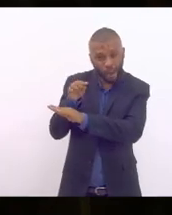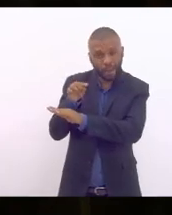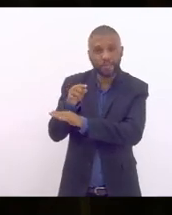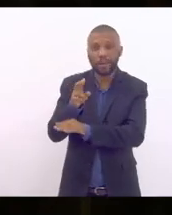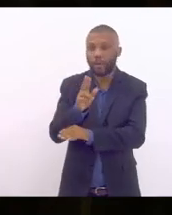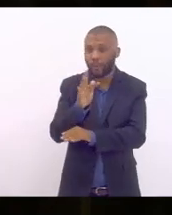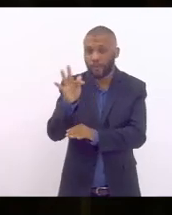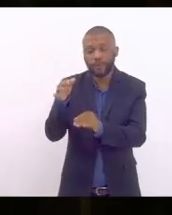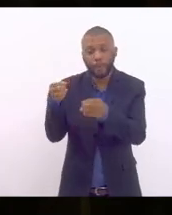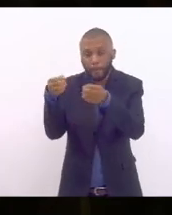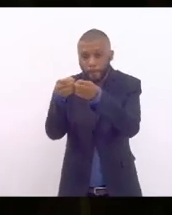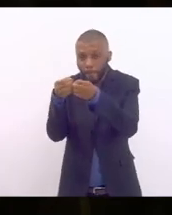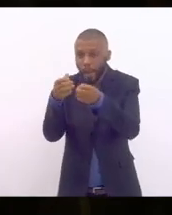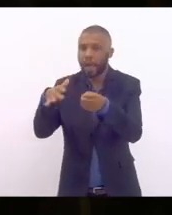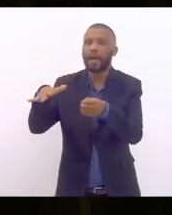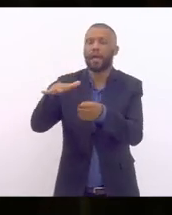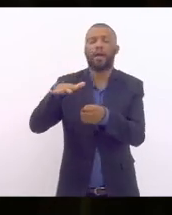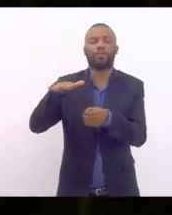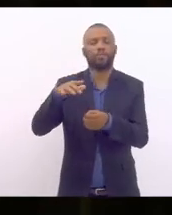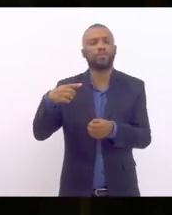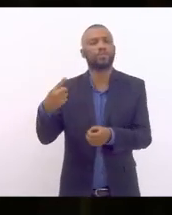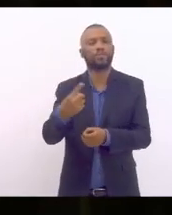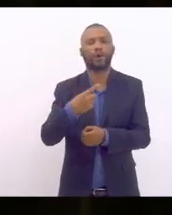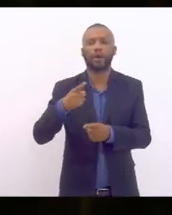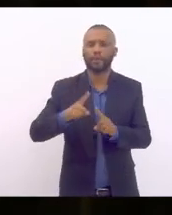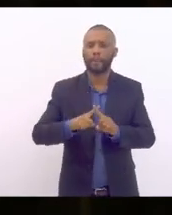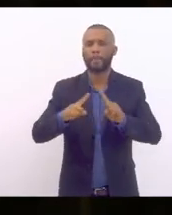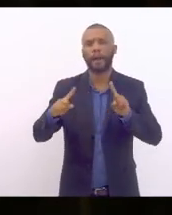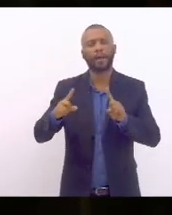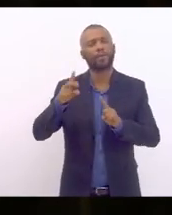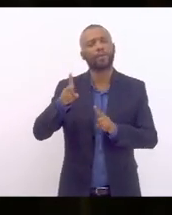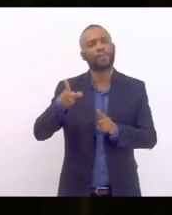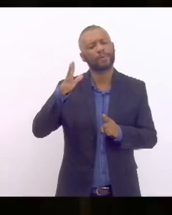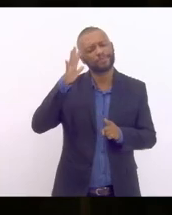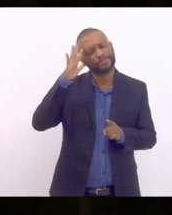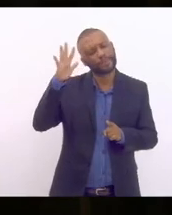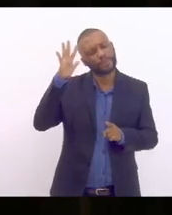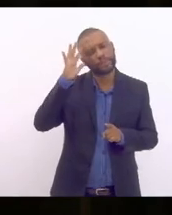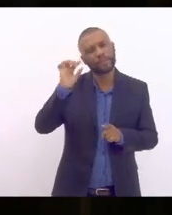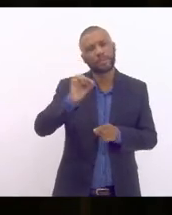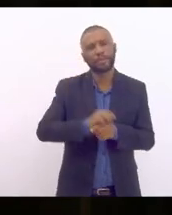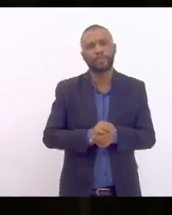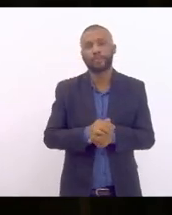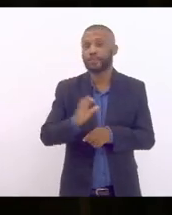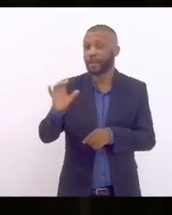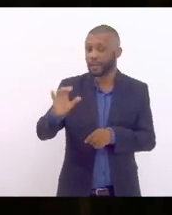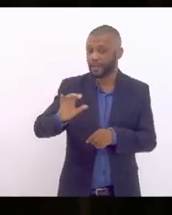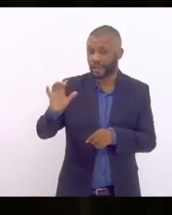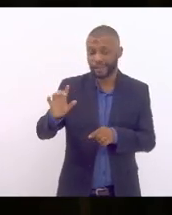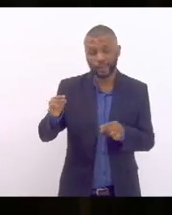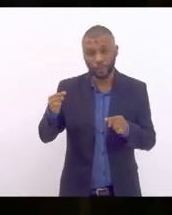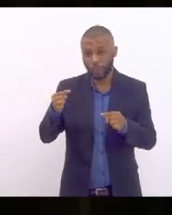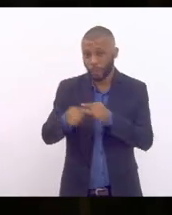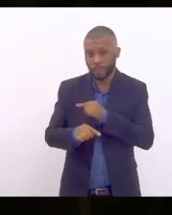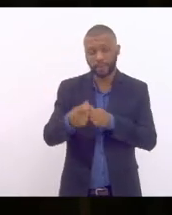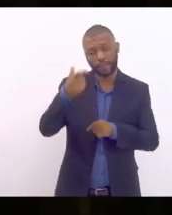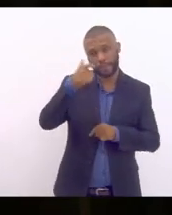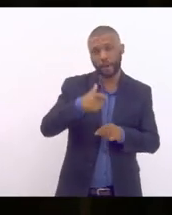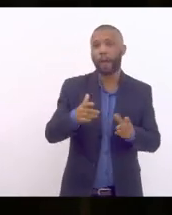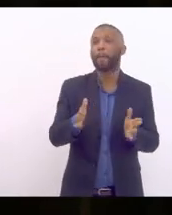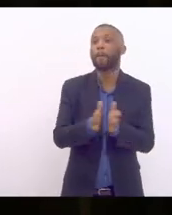a UFF tão próxima de nós mas eu sempre ouvi que o lugar da ciência não era o lugar para mim